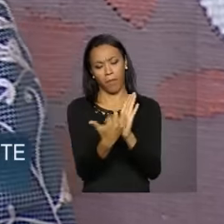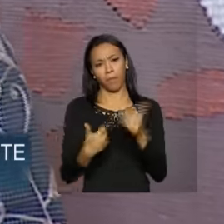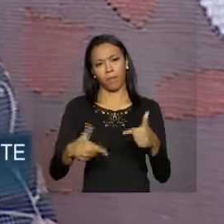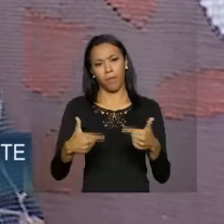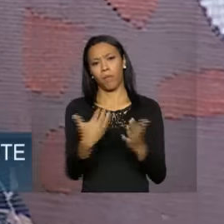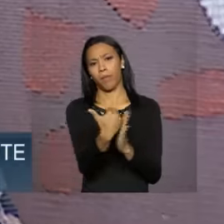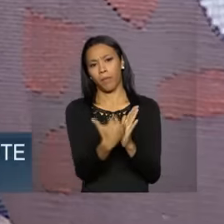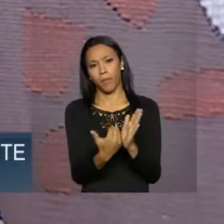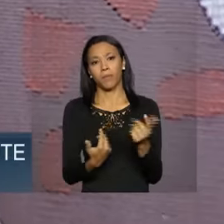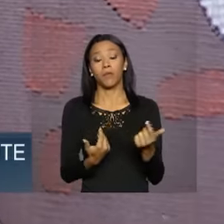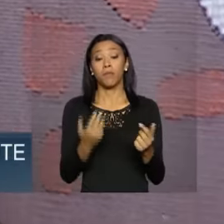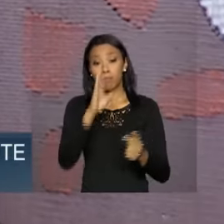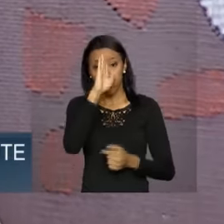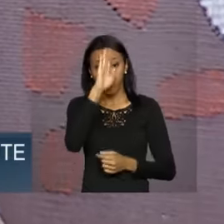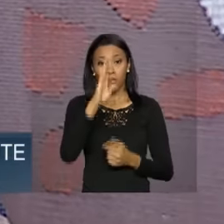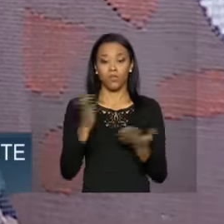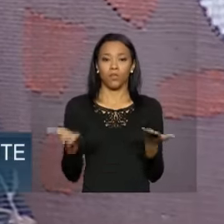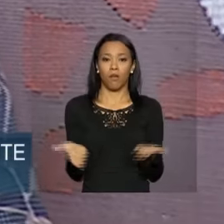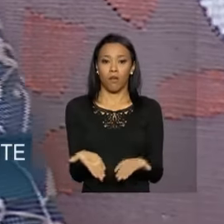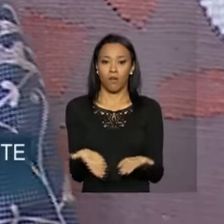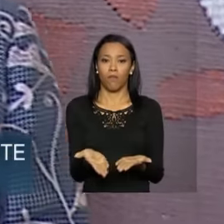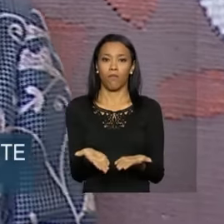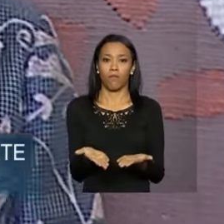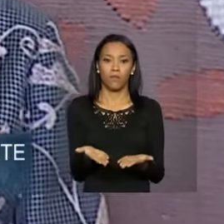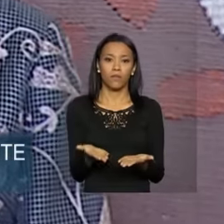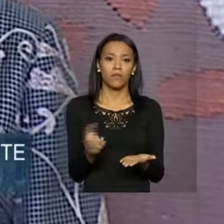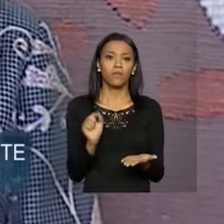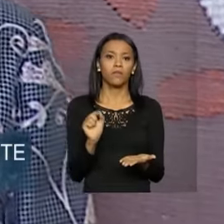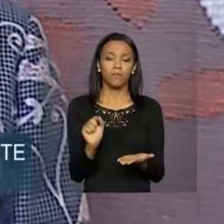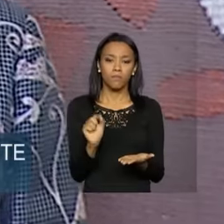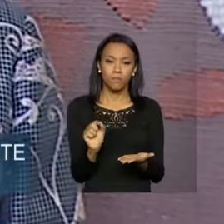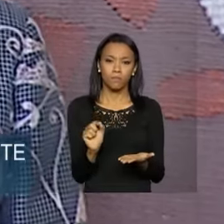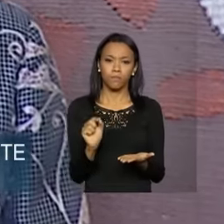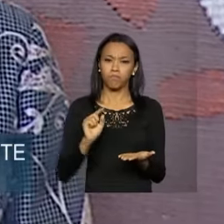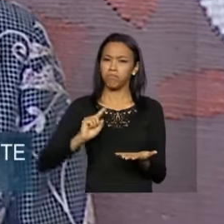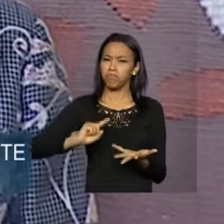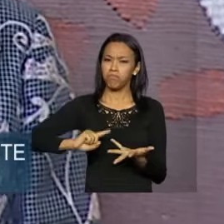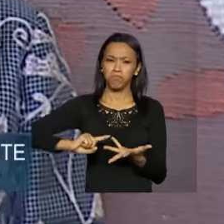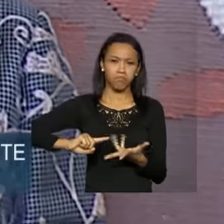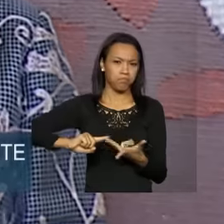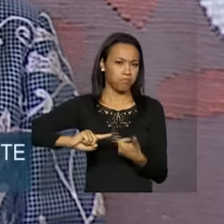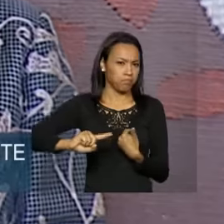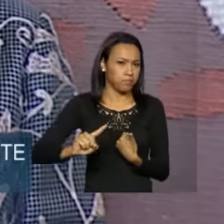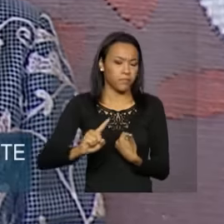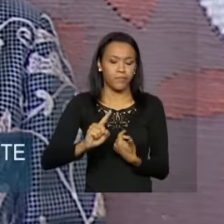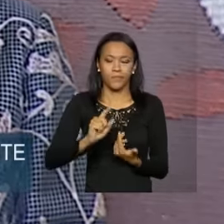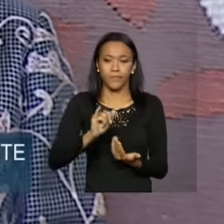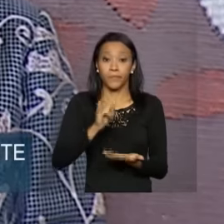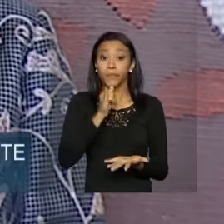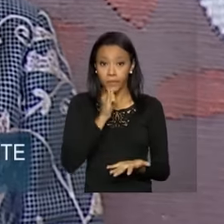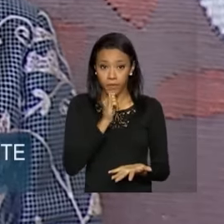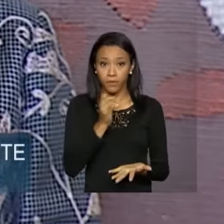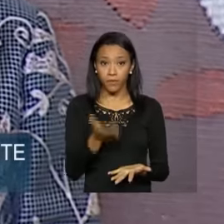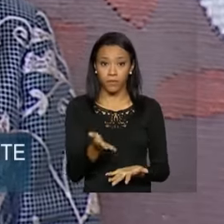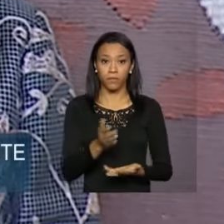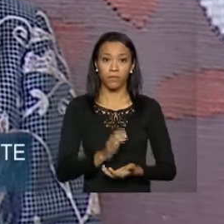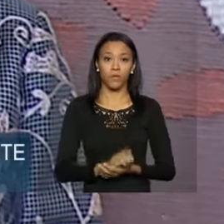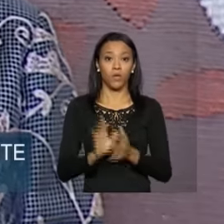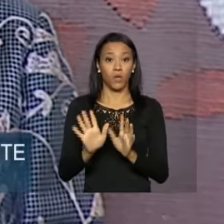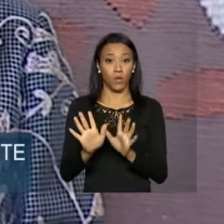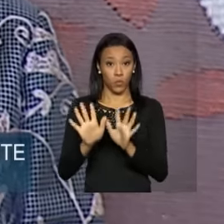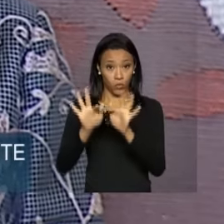Principalmente nesse momento em que uma série de fatores, como, por exemplo, o fim